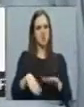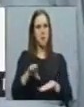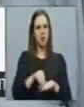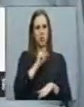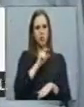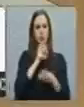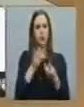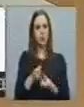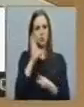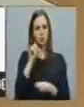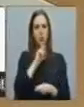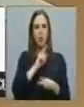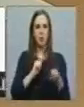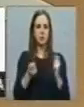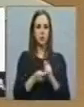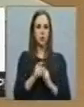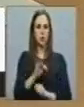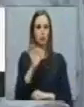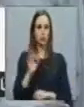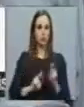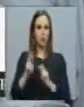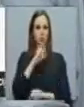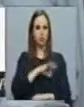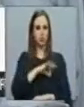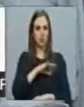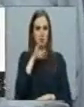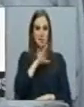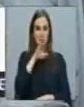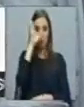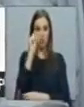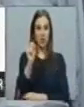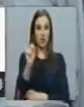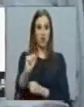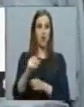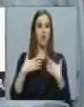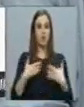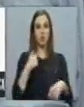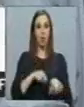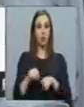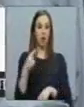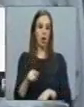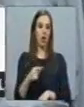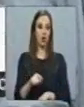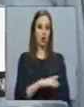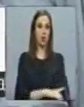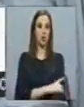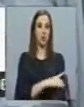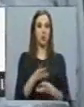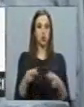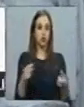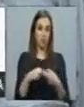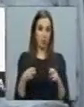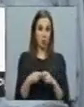no Orçamento de Estado para alterar. 4% de aumentos de salários. Se o Governo tivesse vontade política para resolver já este problema, porque